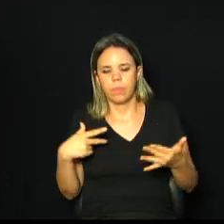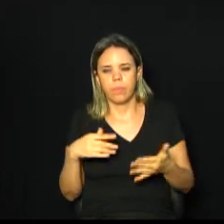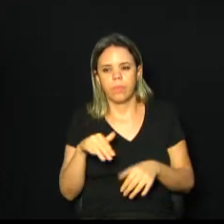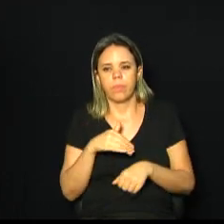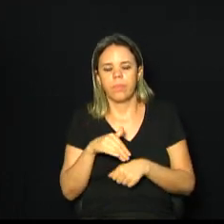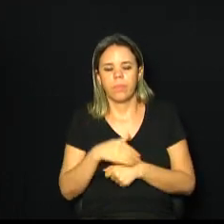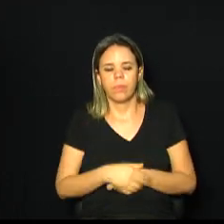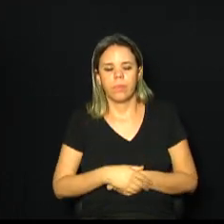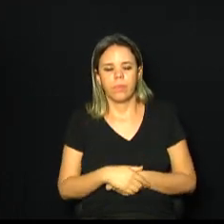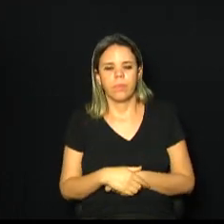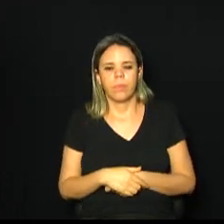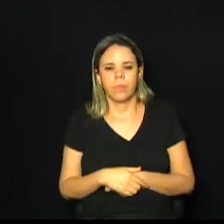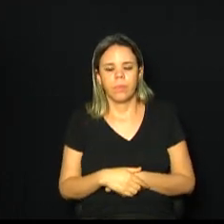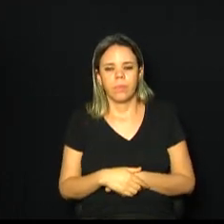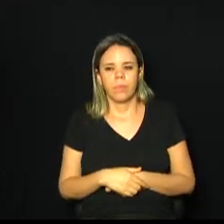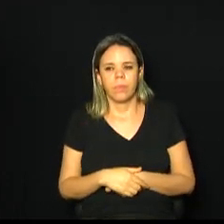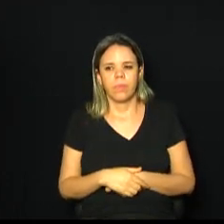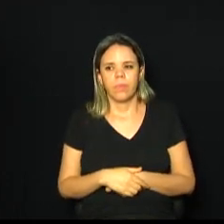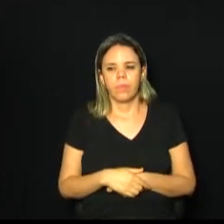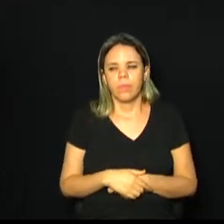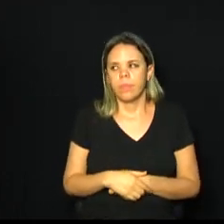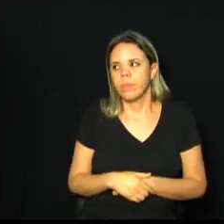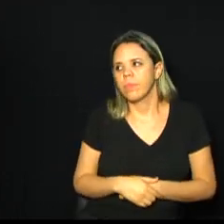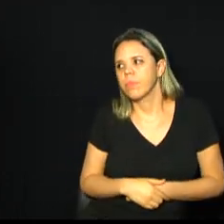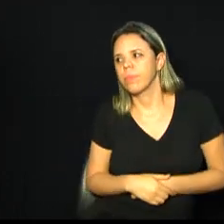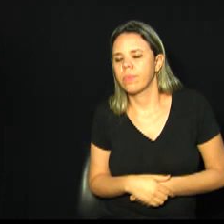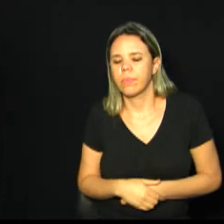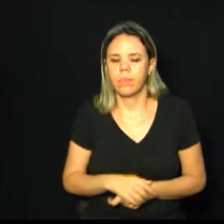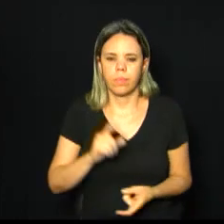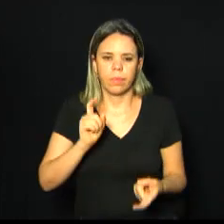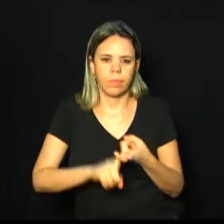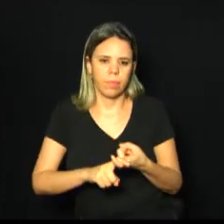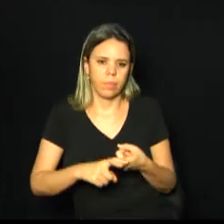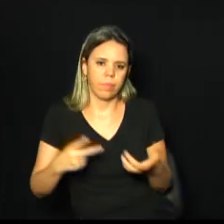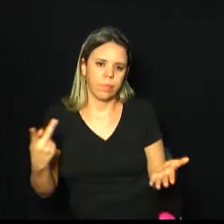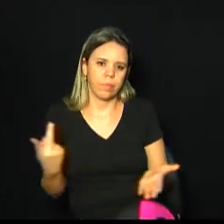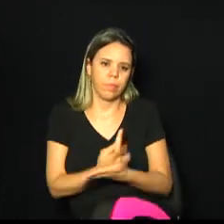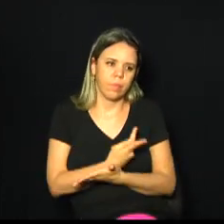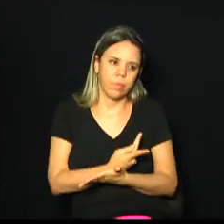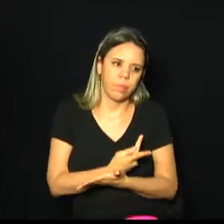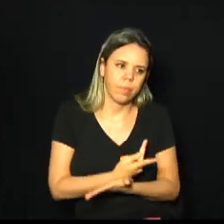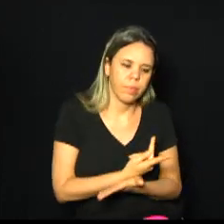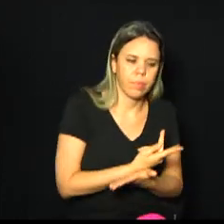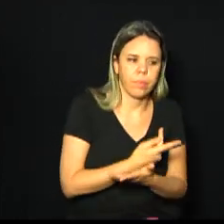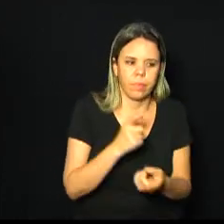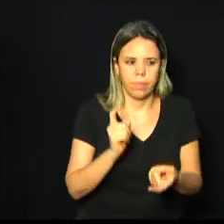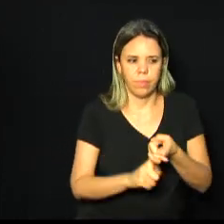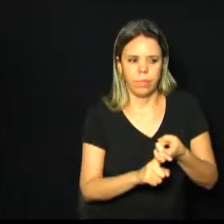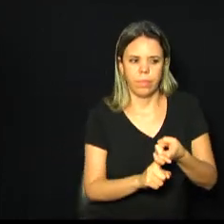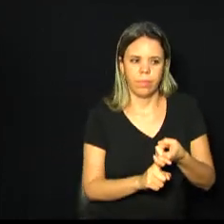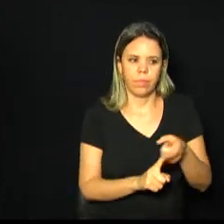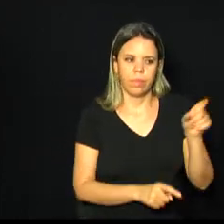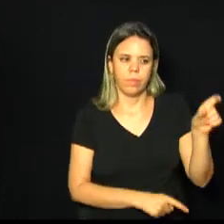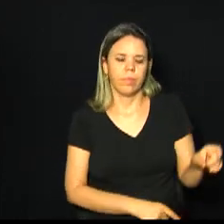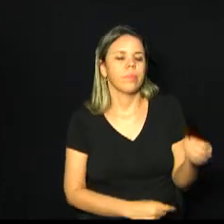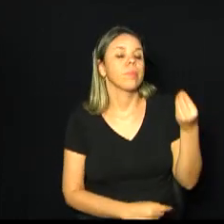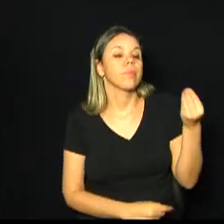endereço. Esse é uma infração, é um ato infracional. Eu vou punir.